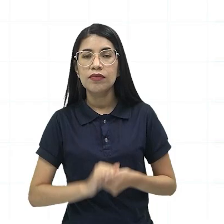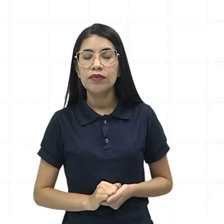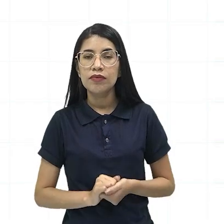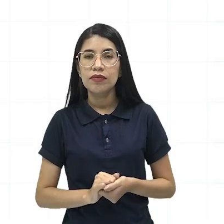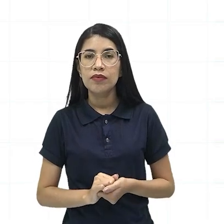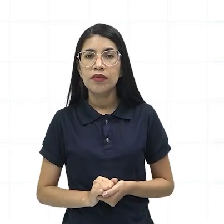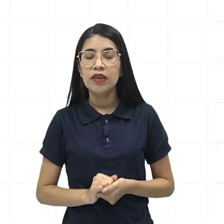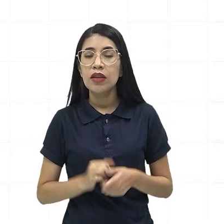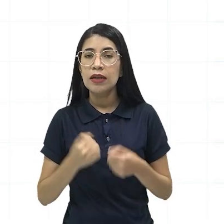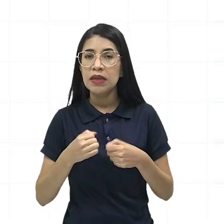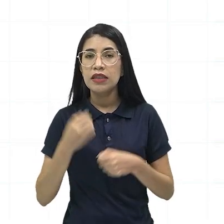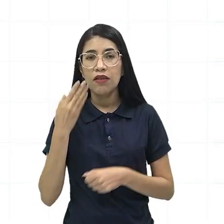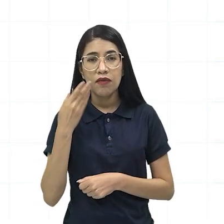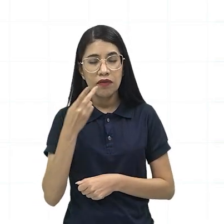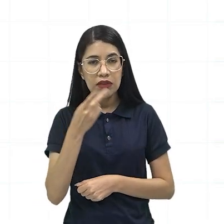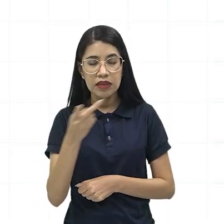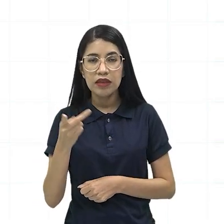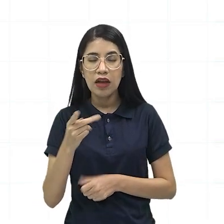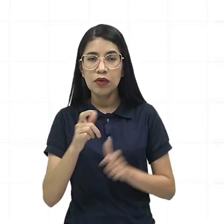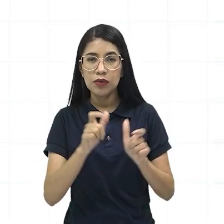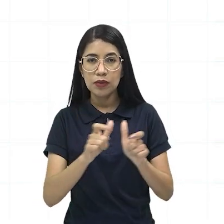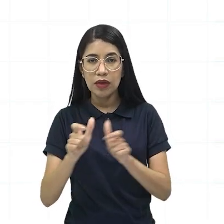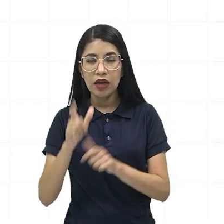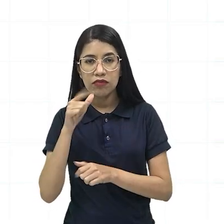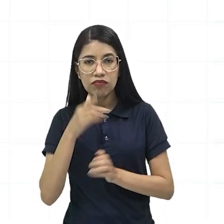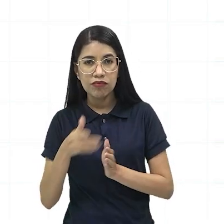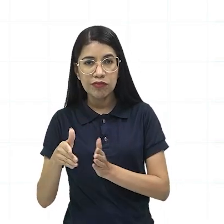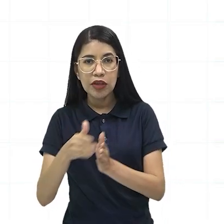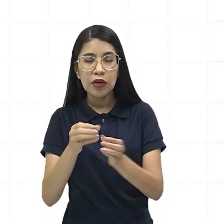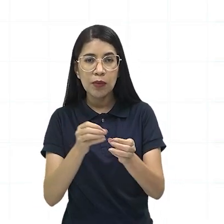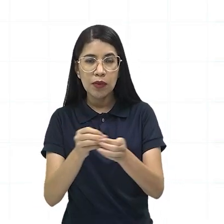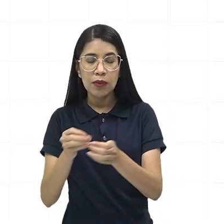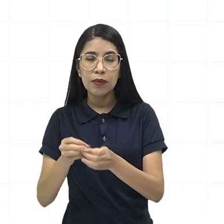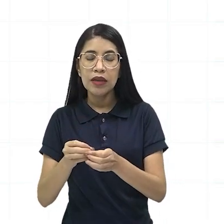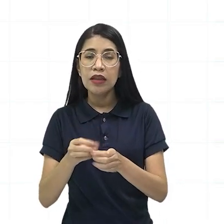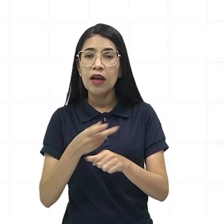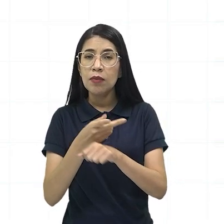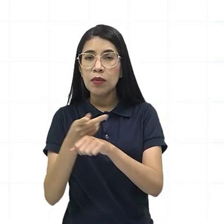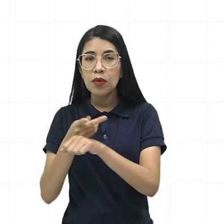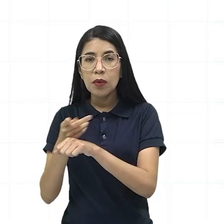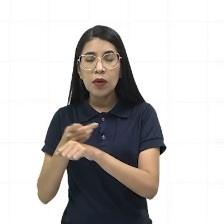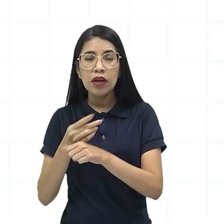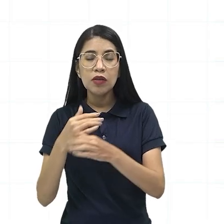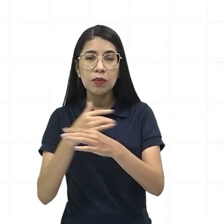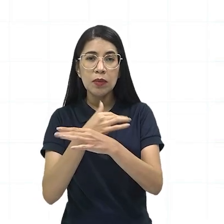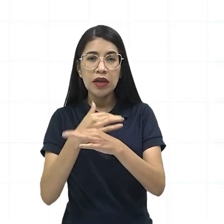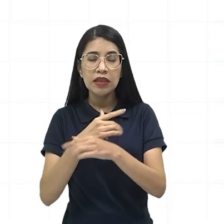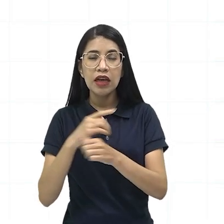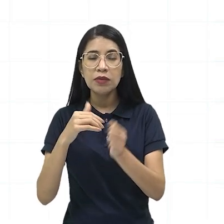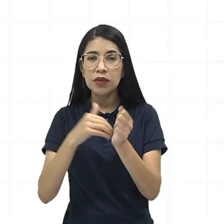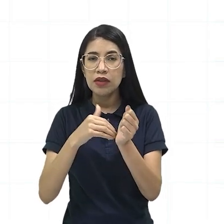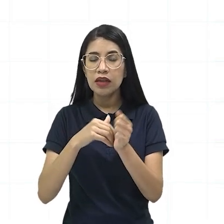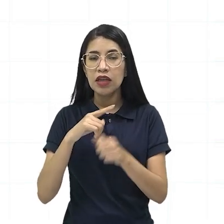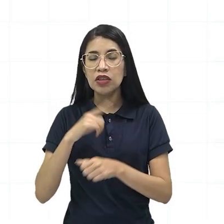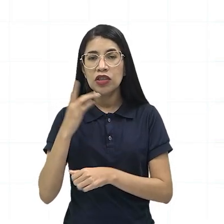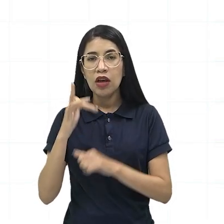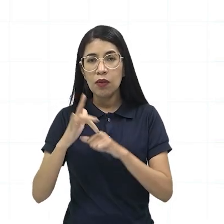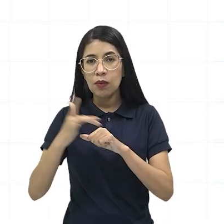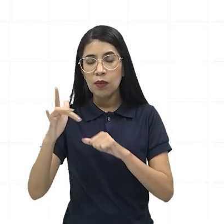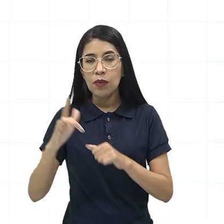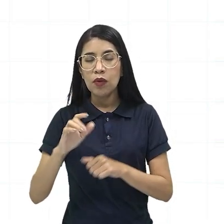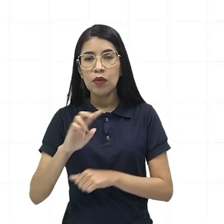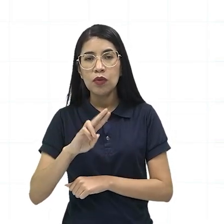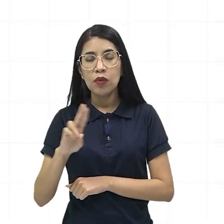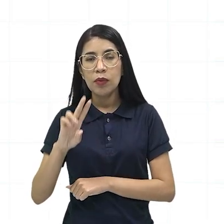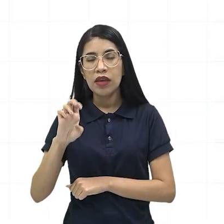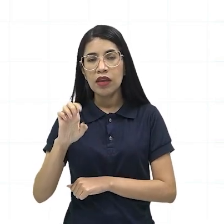início ao fim dele visitando esses espaços. Então estávamos procurando uma cidade misteriosa cheia de ouro, chamada Eldorado. Isso aqui é